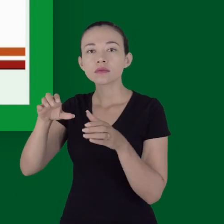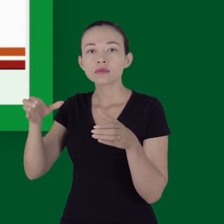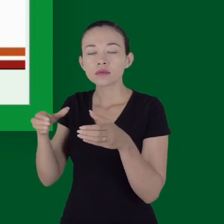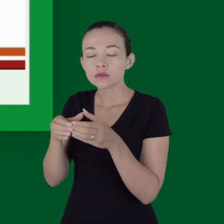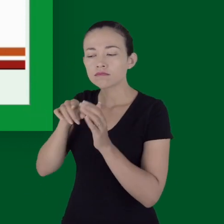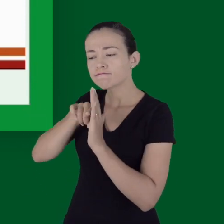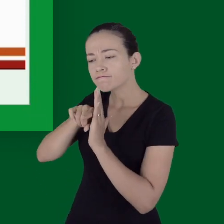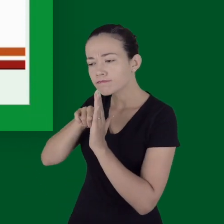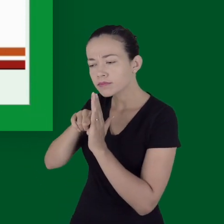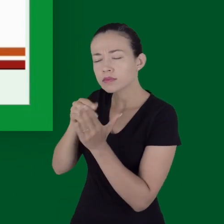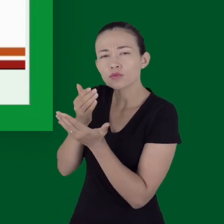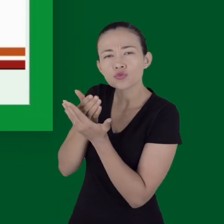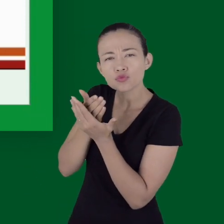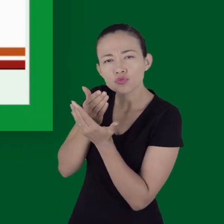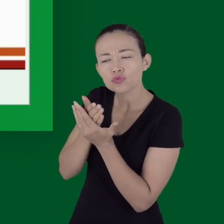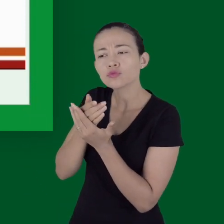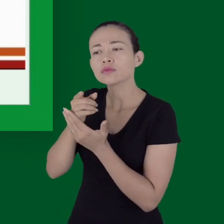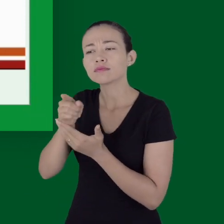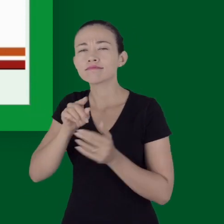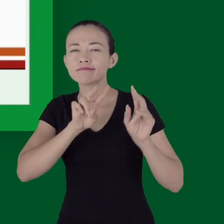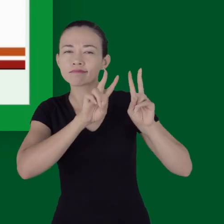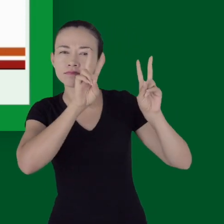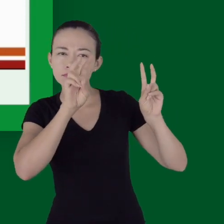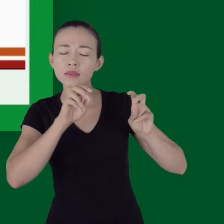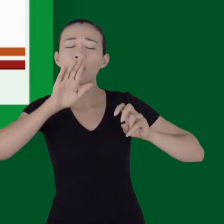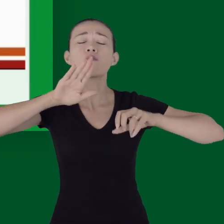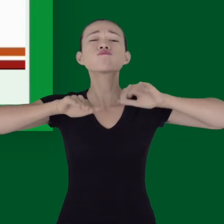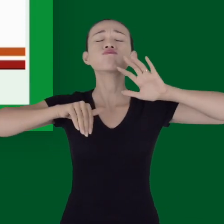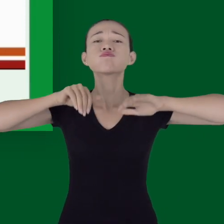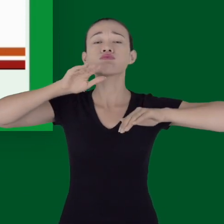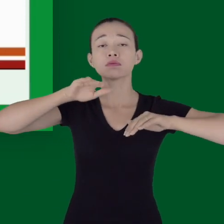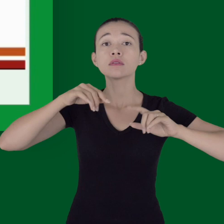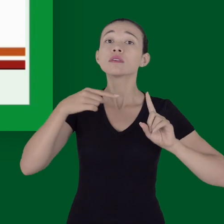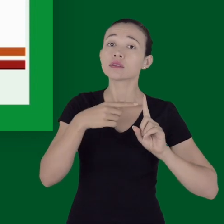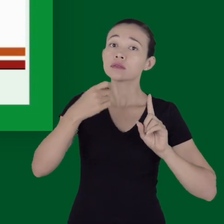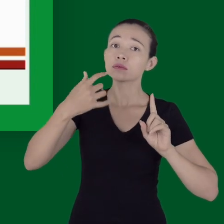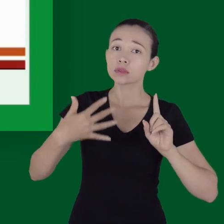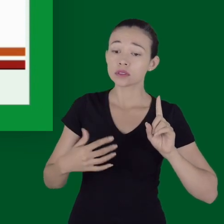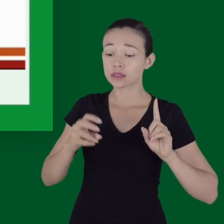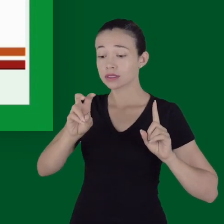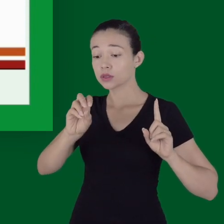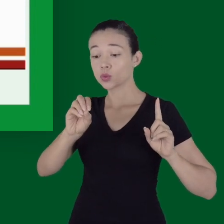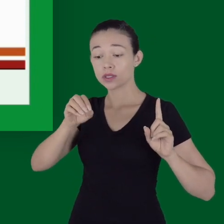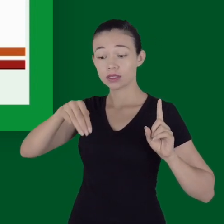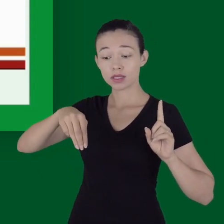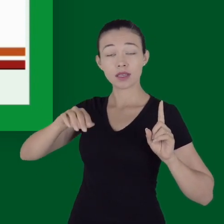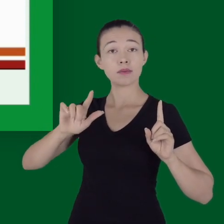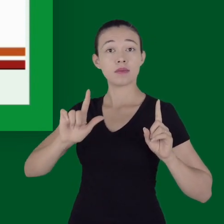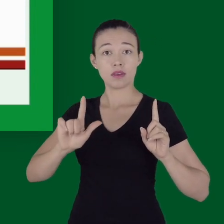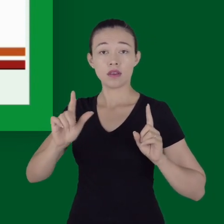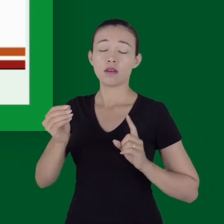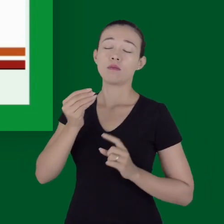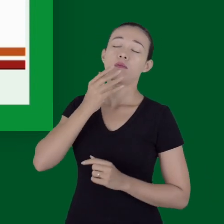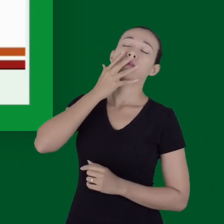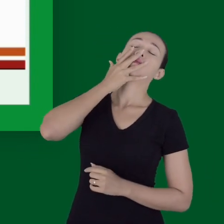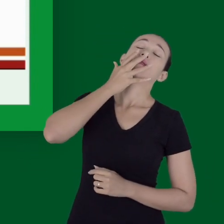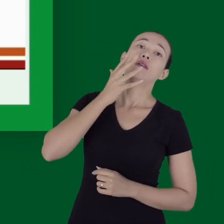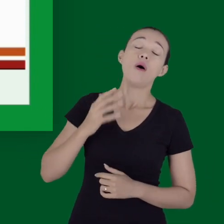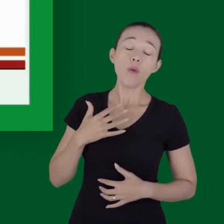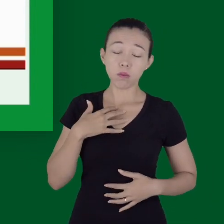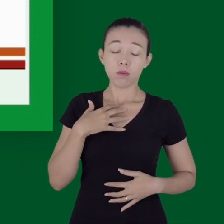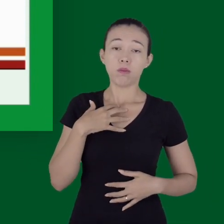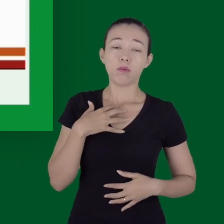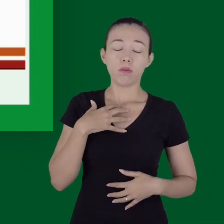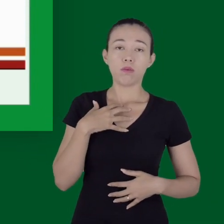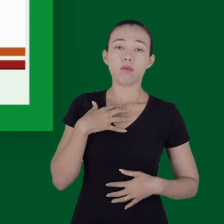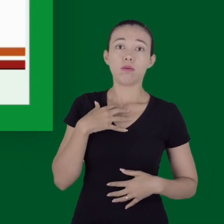50 ml de líquido broncoaspirado. Então, assim, pessoas que desmaiam no chuveiro e permanecem com o rosto recebendo água,